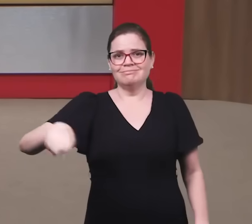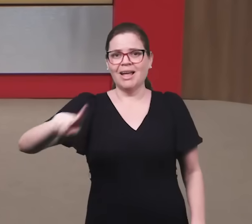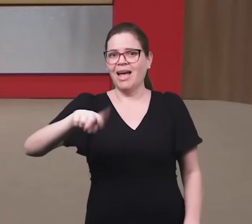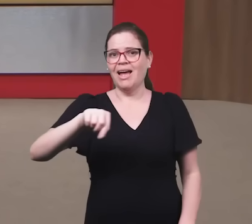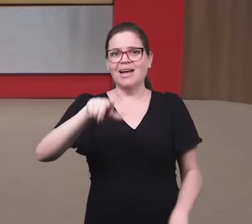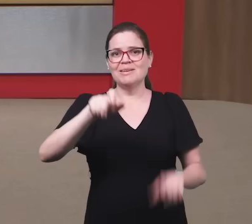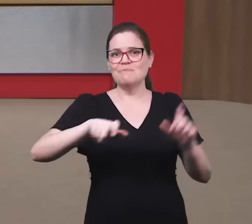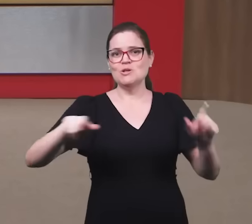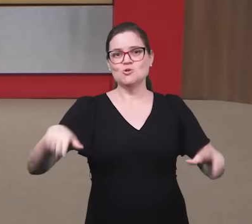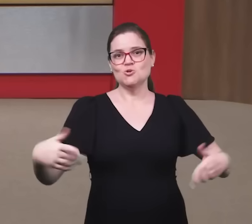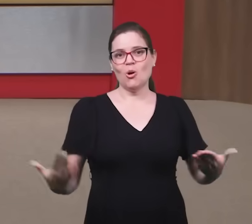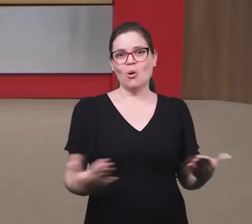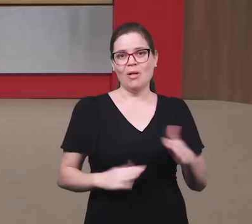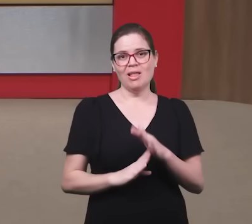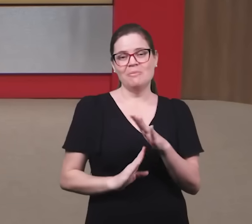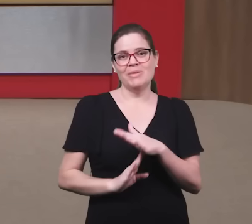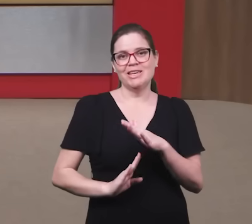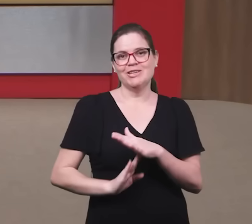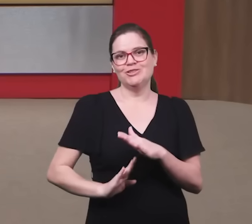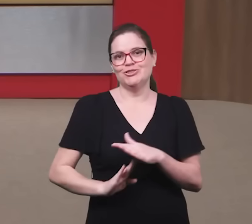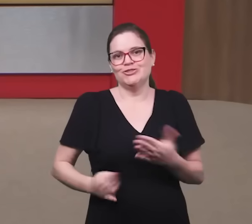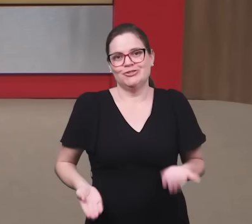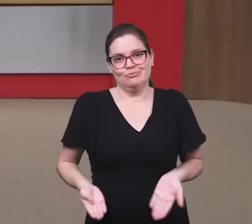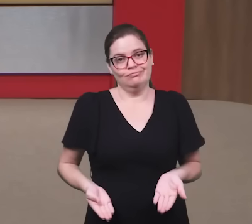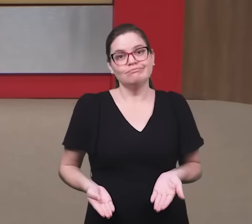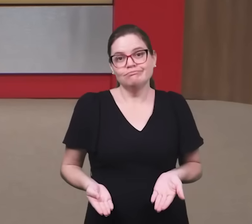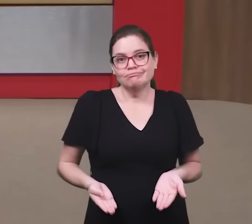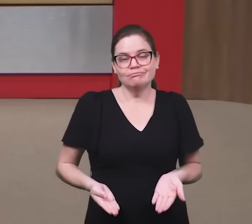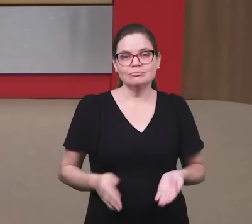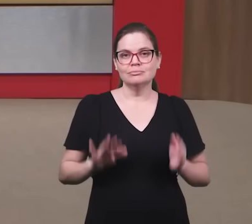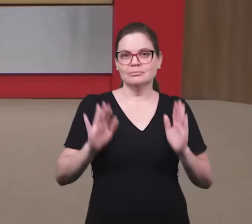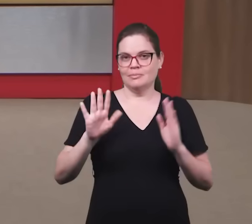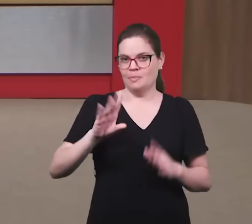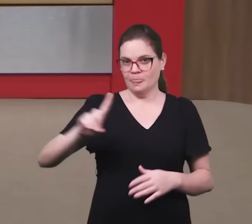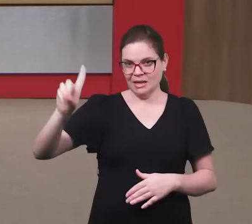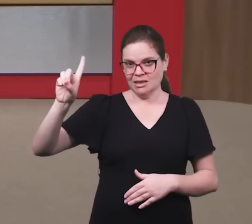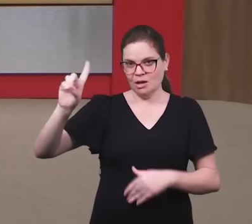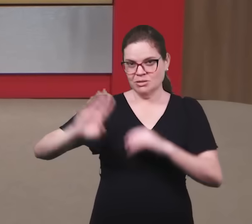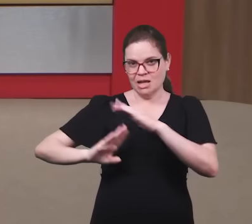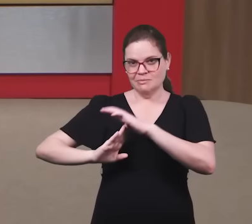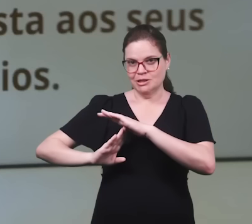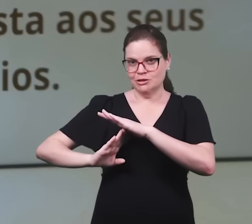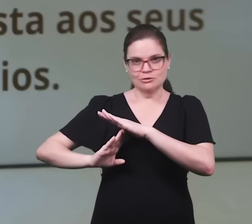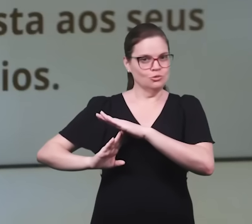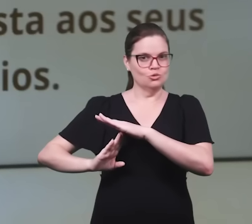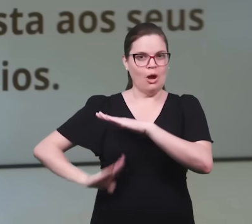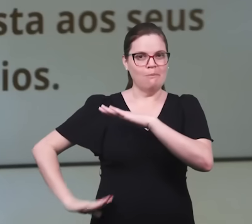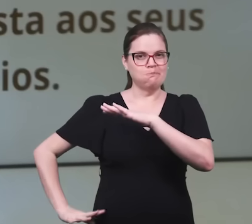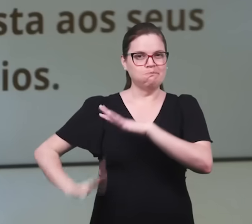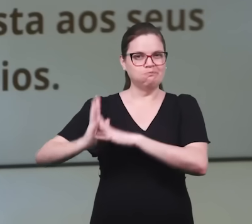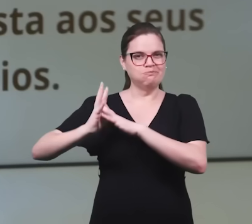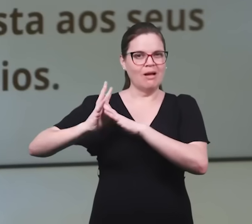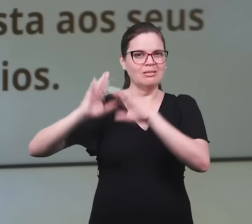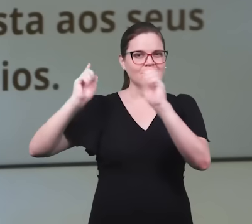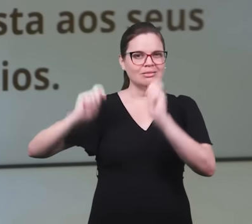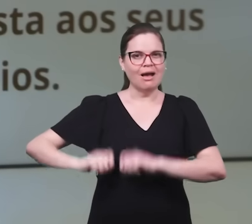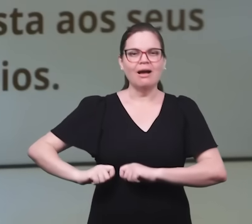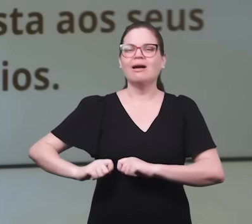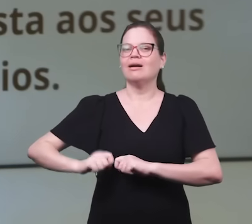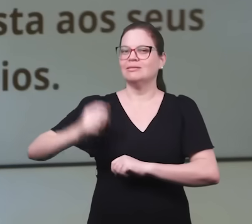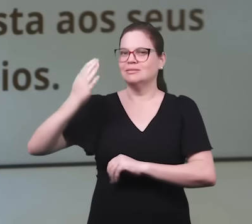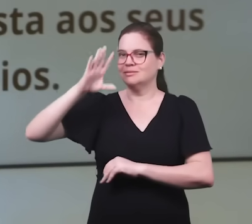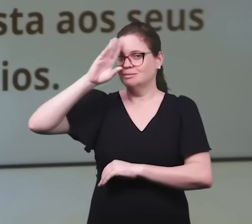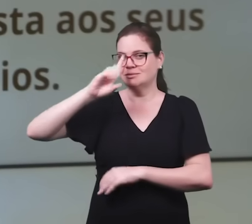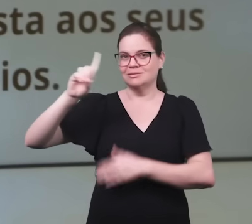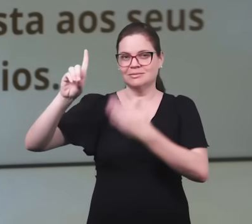as pessoas podem fazer para nos ajudar. Mas para Deus, não. O Senhor